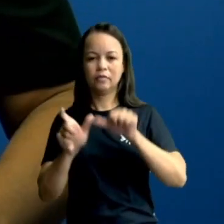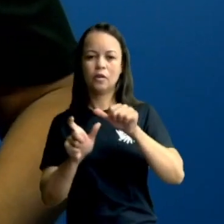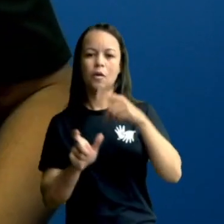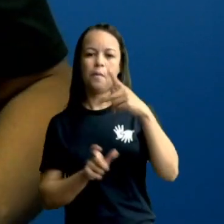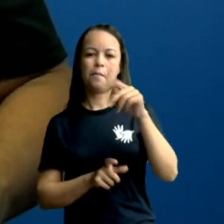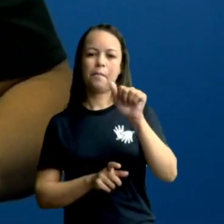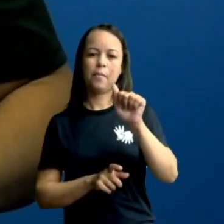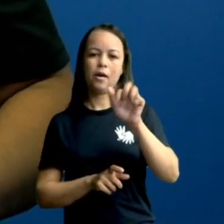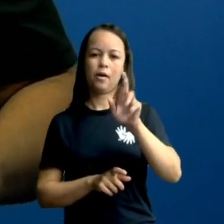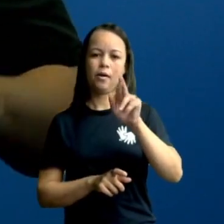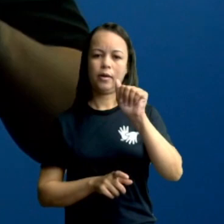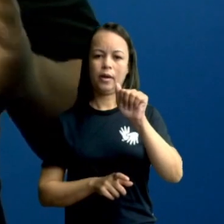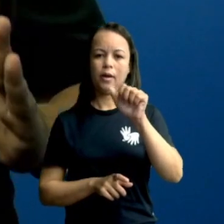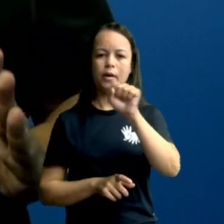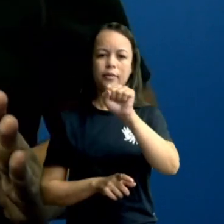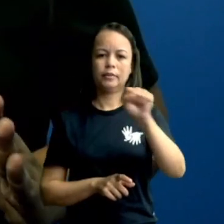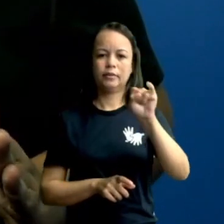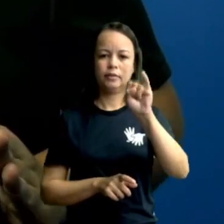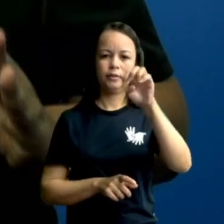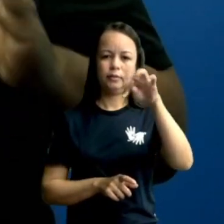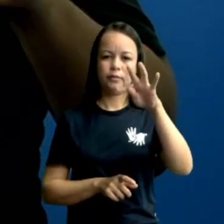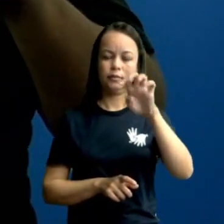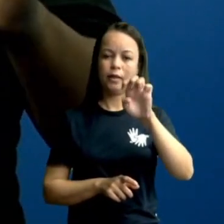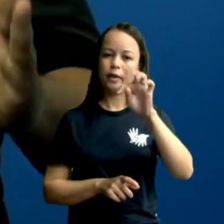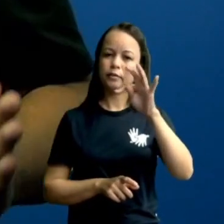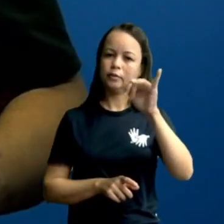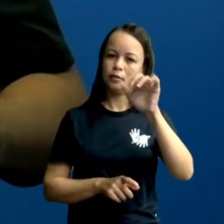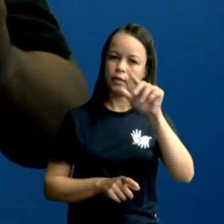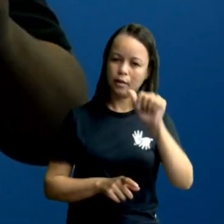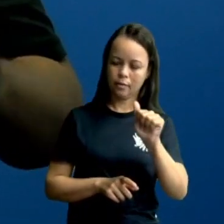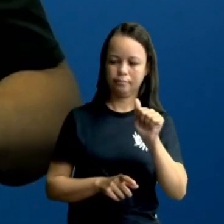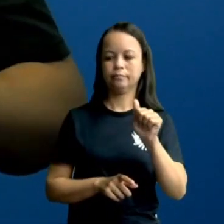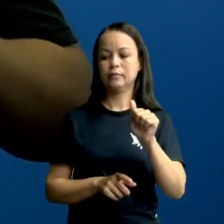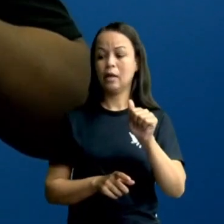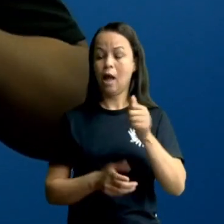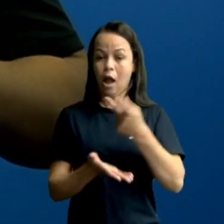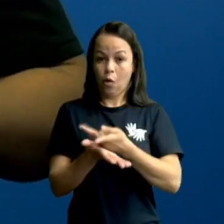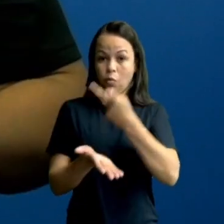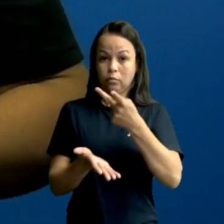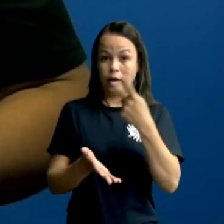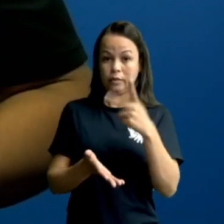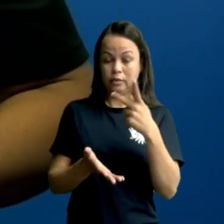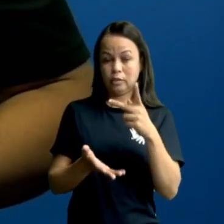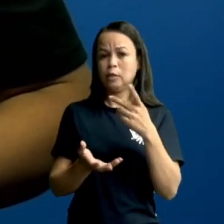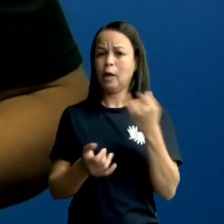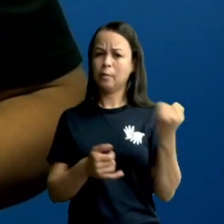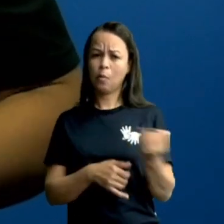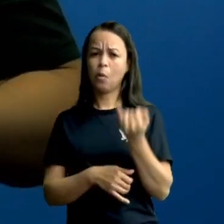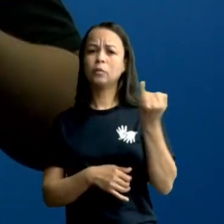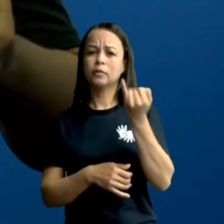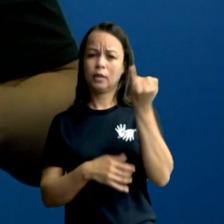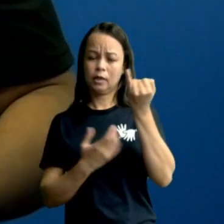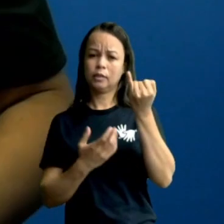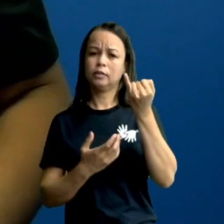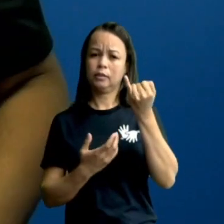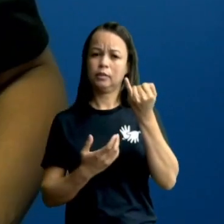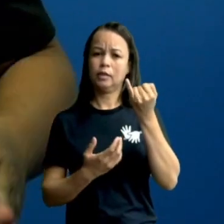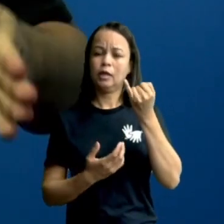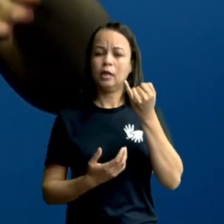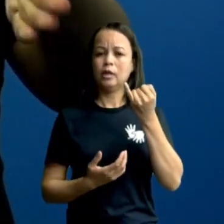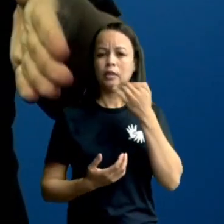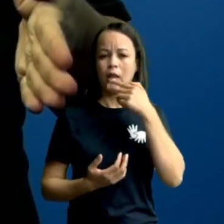parassintética, né? Gente, aqui acontece um fenômeno muito importante da língua portuguesa, muito